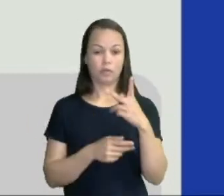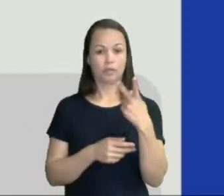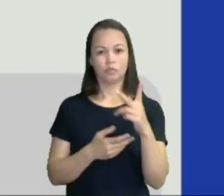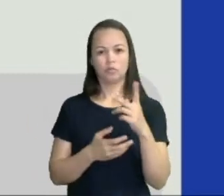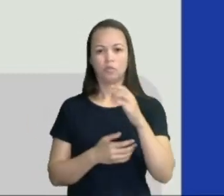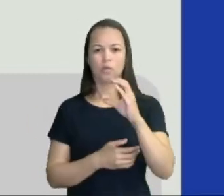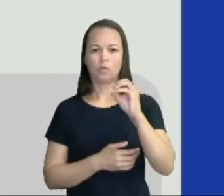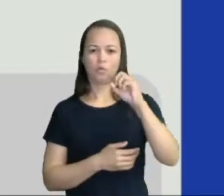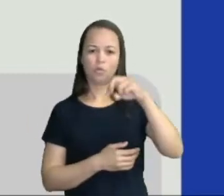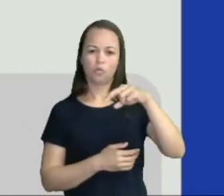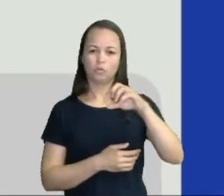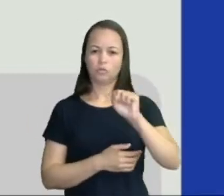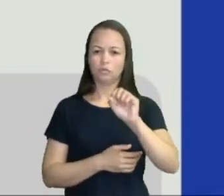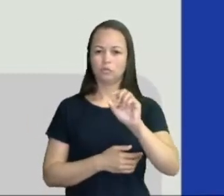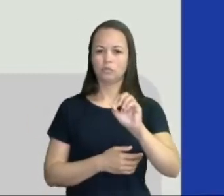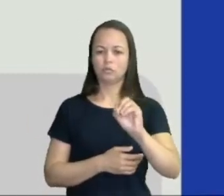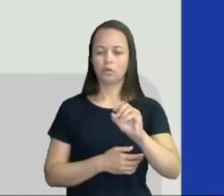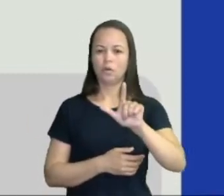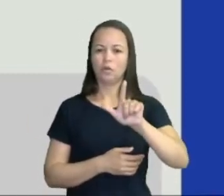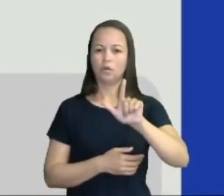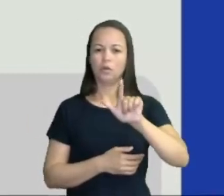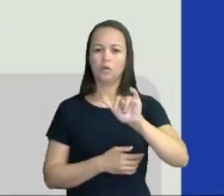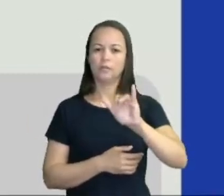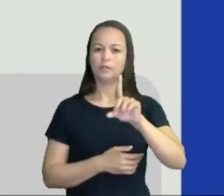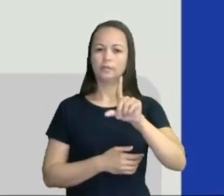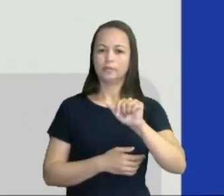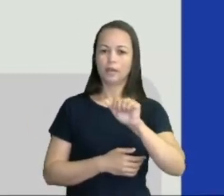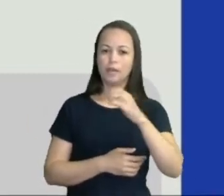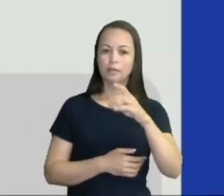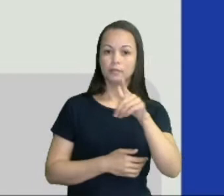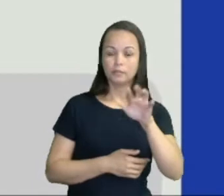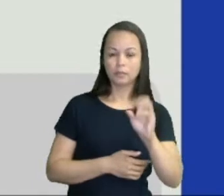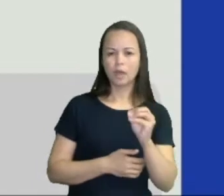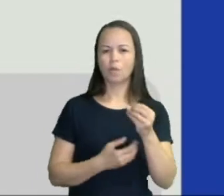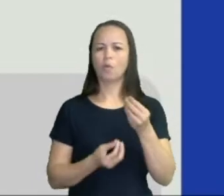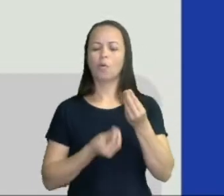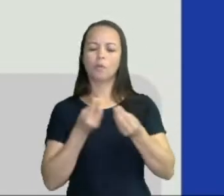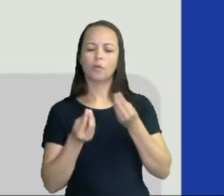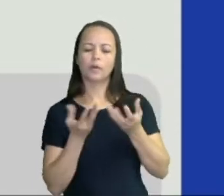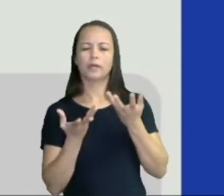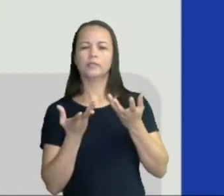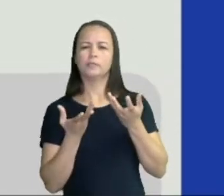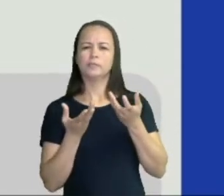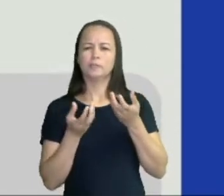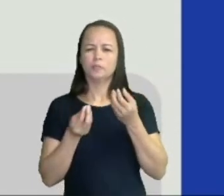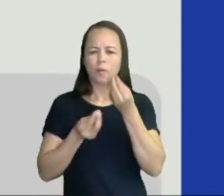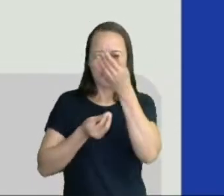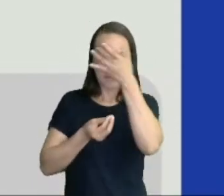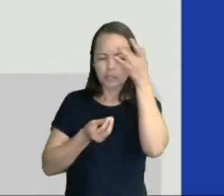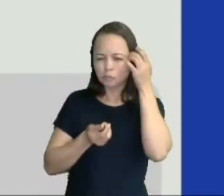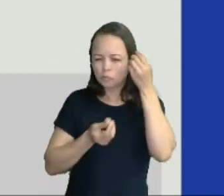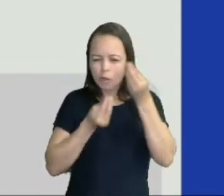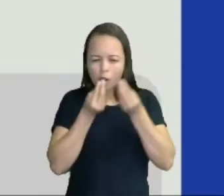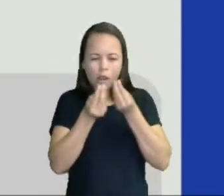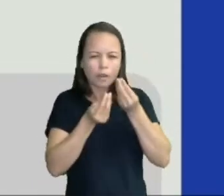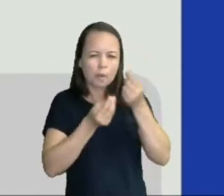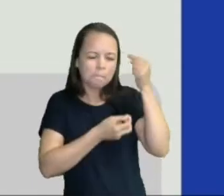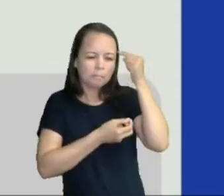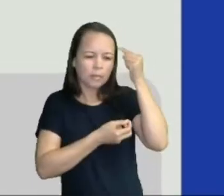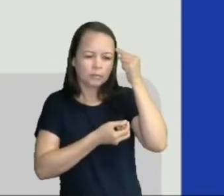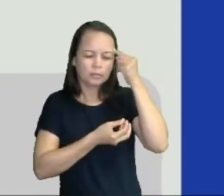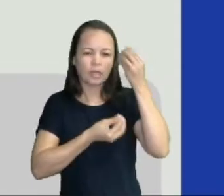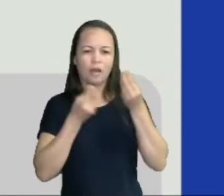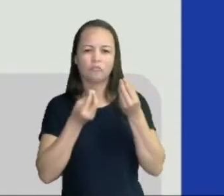consolidação enquanto um grande estrategista que foi, enquanto um grande